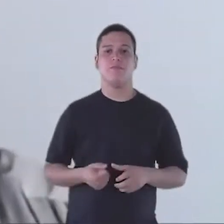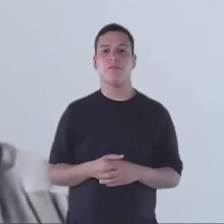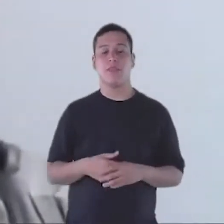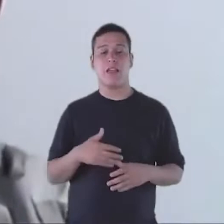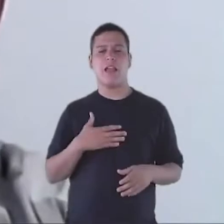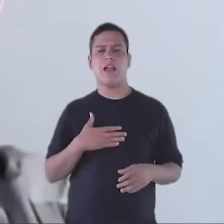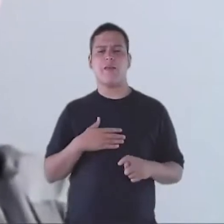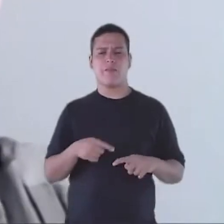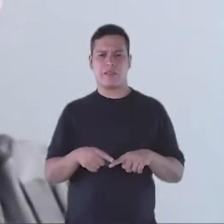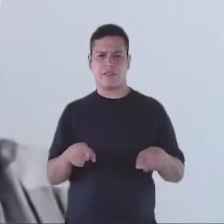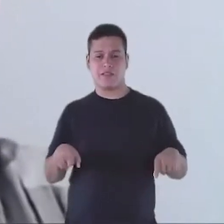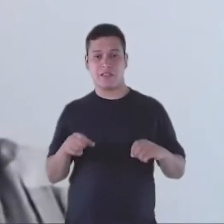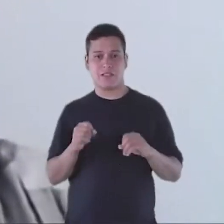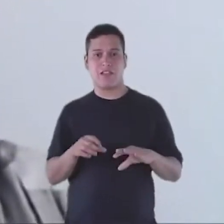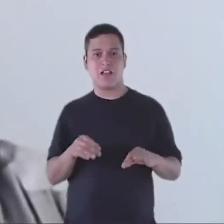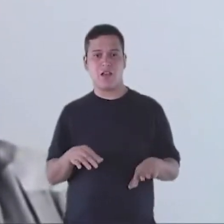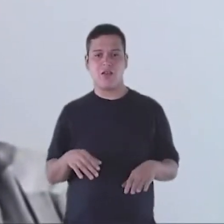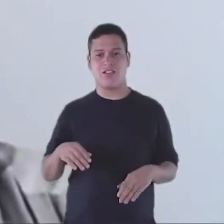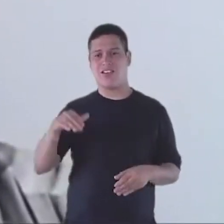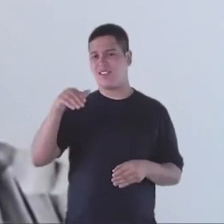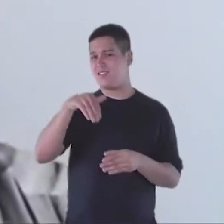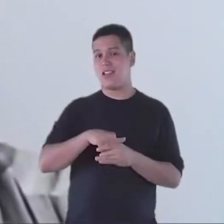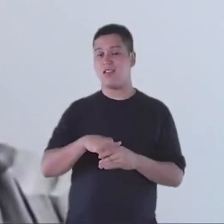céu aberto.